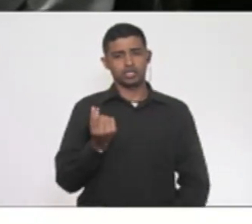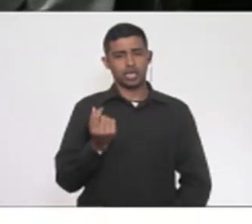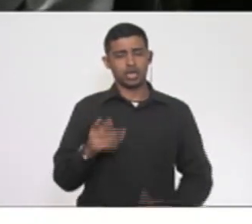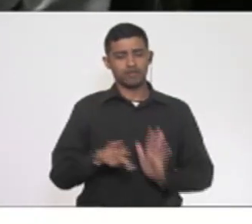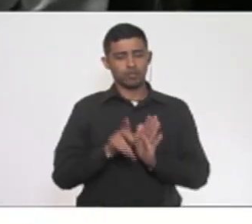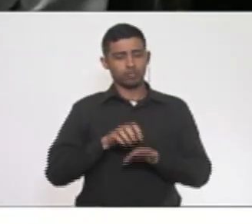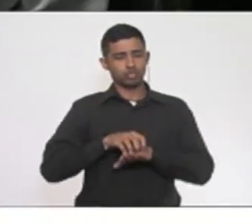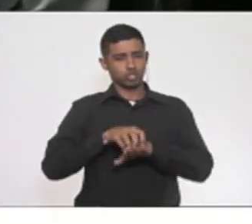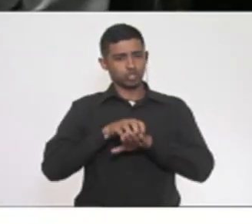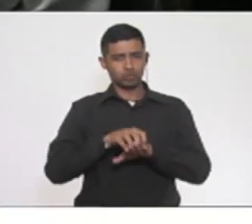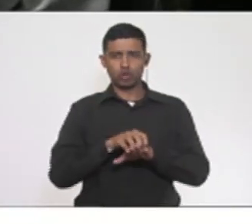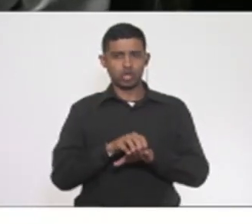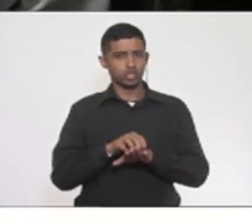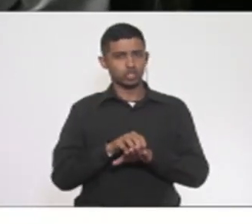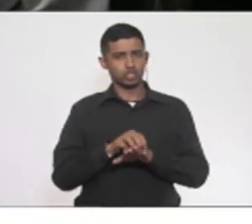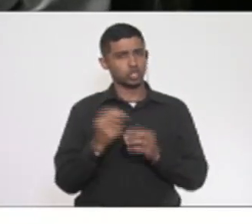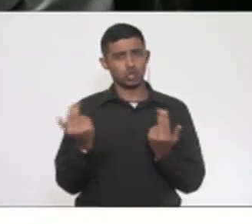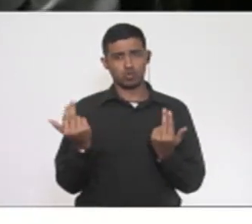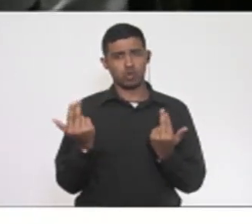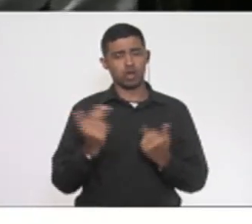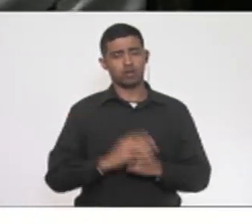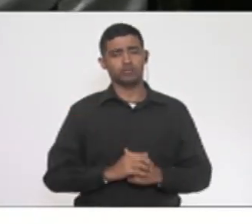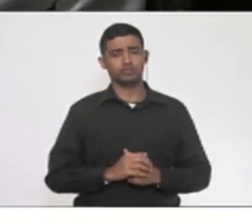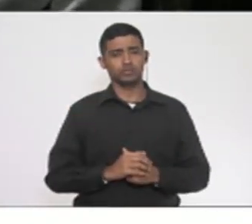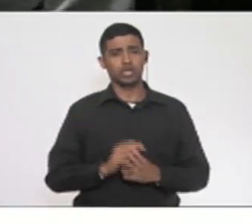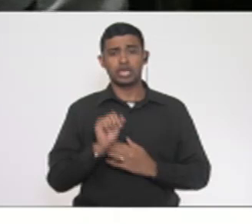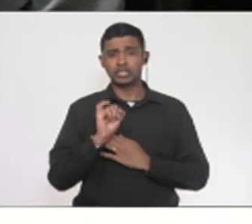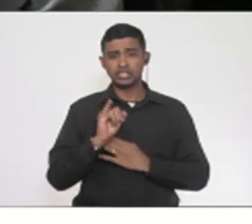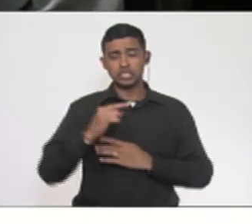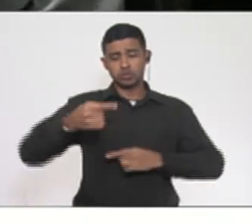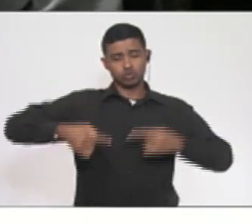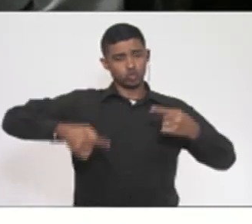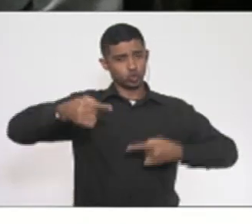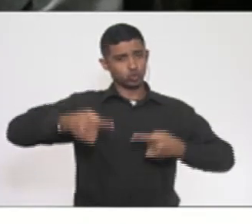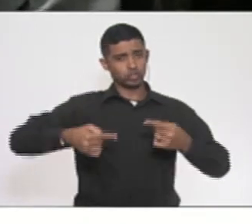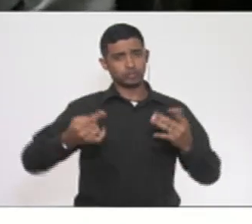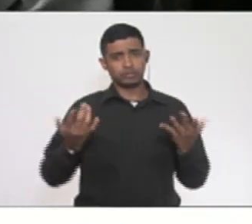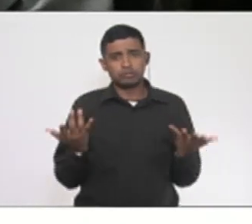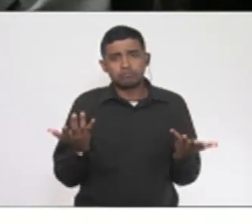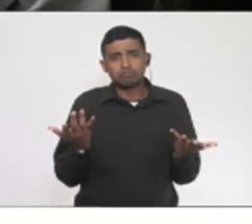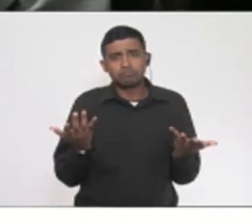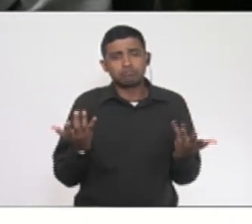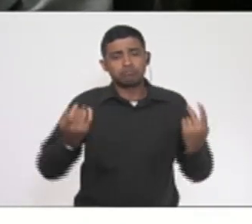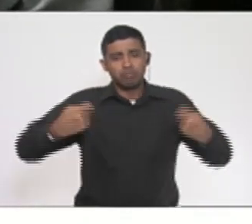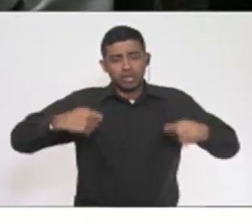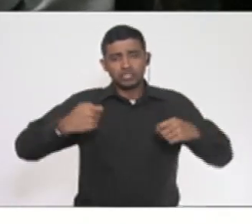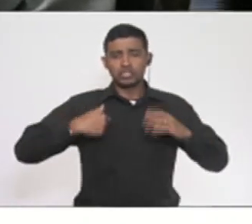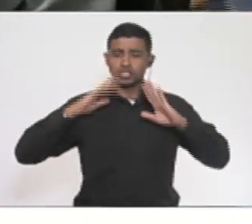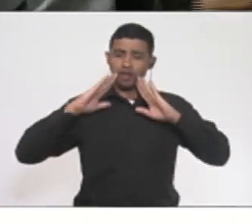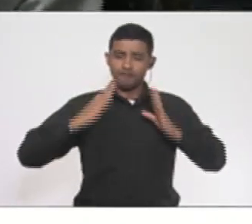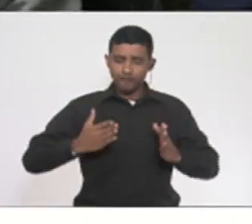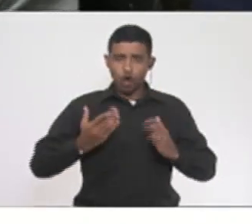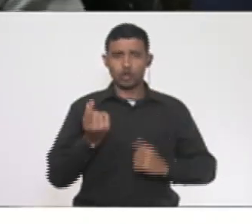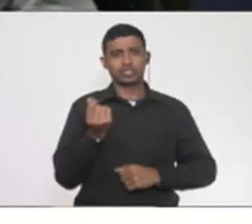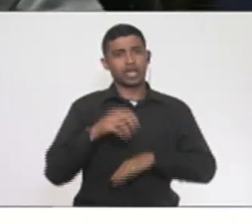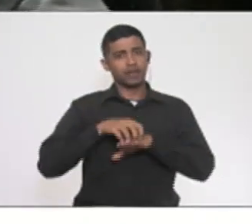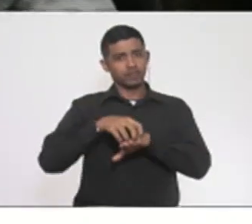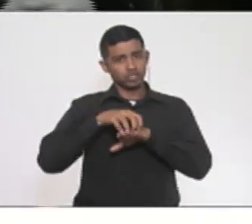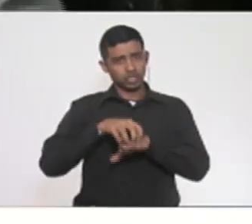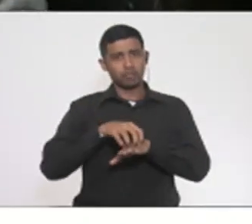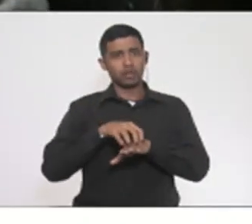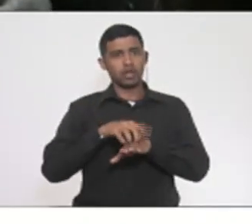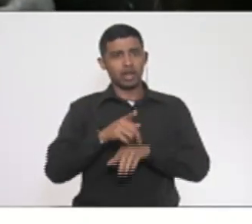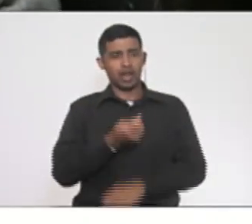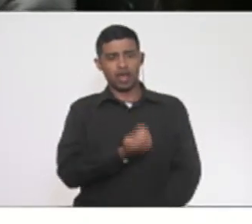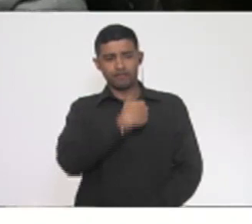transporte é a mesma, então, se há alguma discussão a ser feita, tem que ser na questão da tarifa de transporte. E a fiscalização em